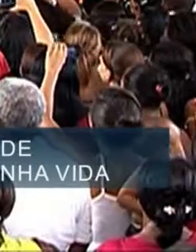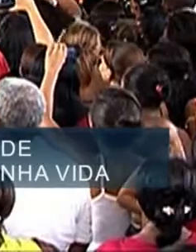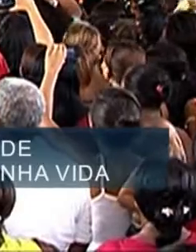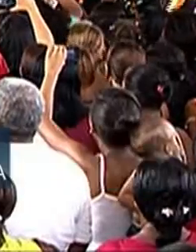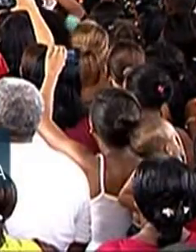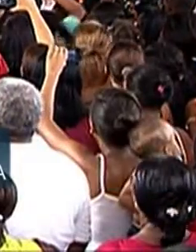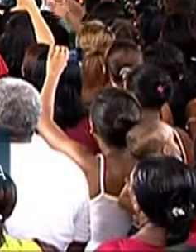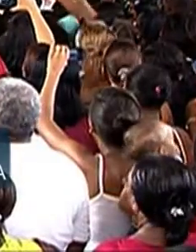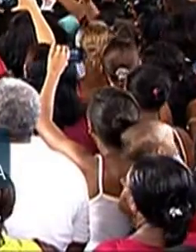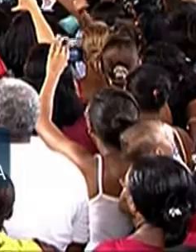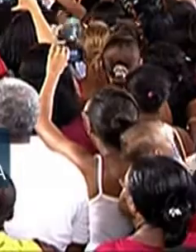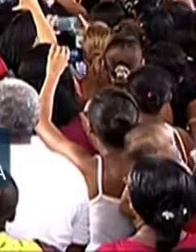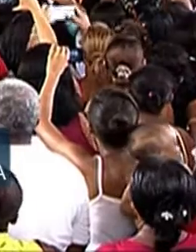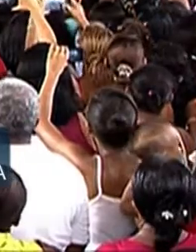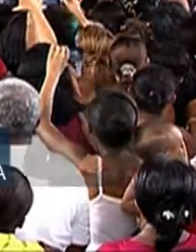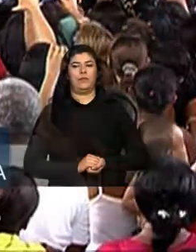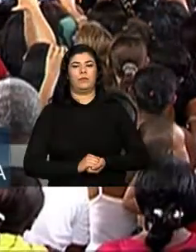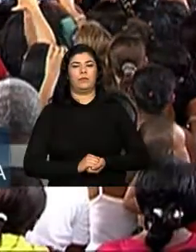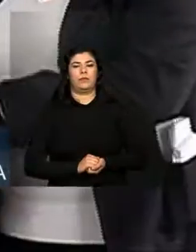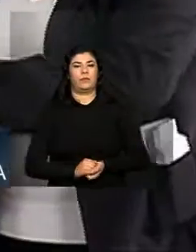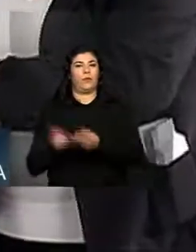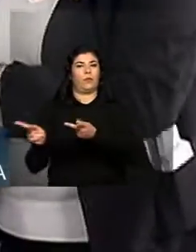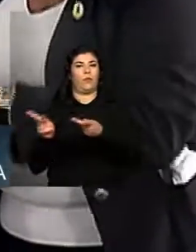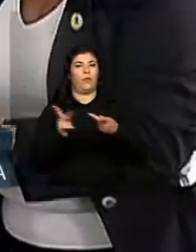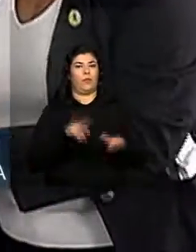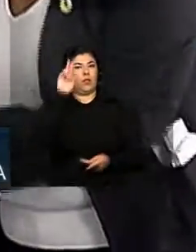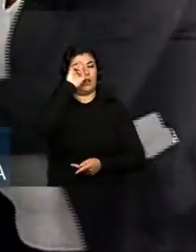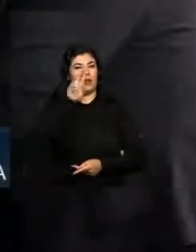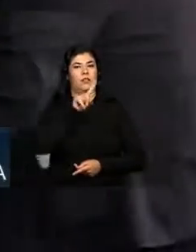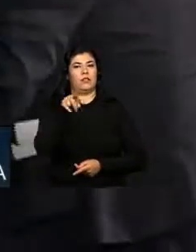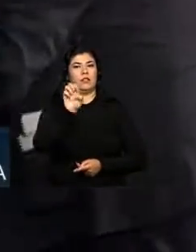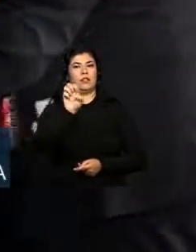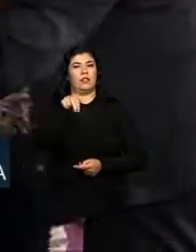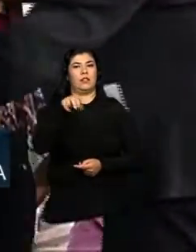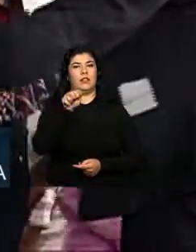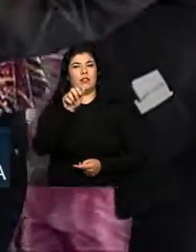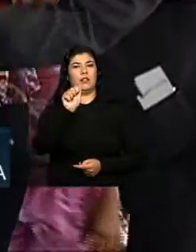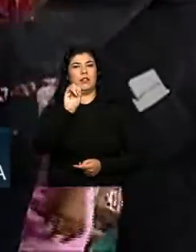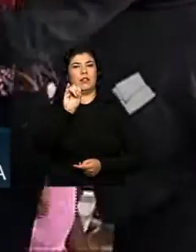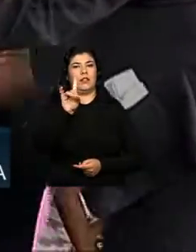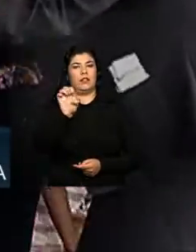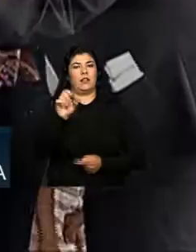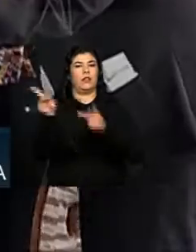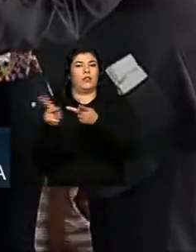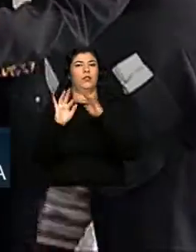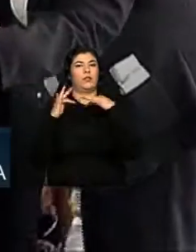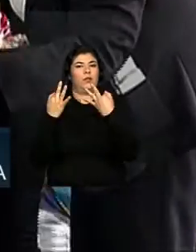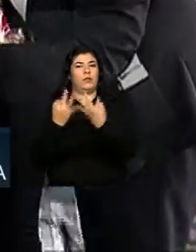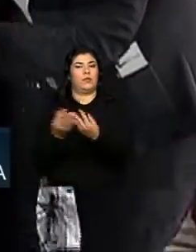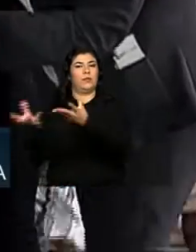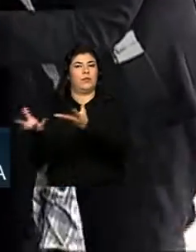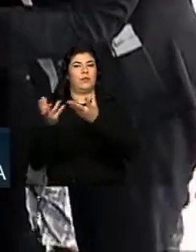Convidamos a senhora Zenaide da Silva Brito e família para receberem as chaves de sua unidade habitacional das mãos